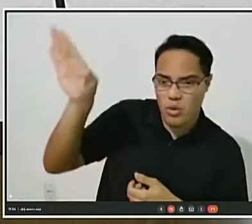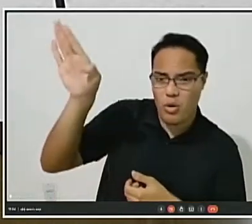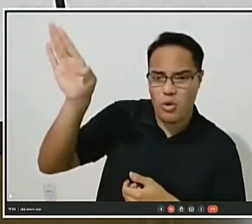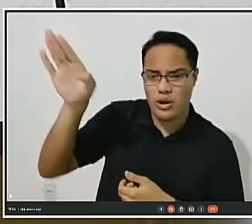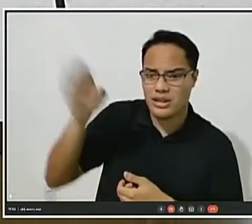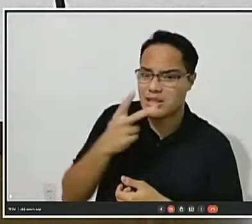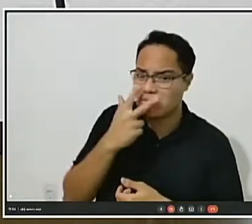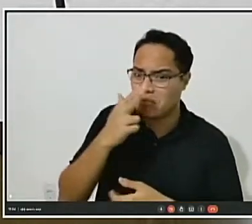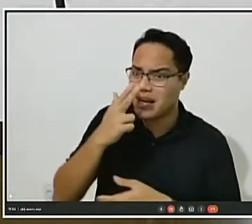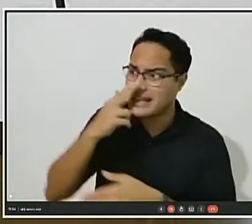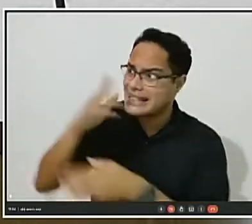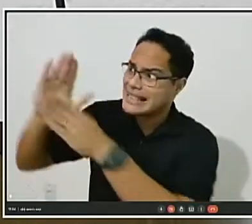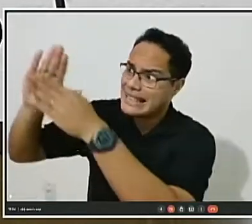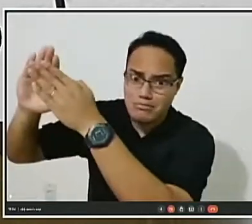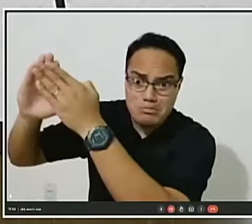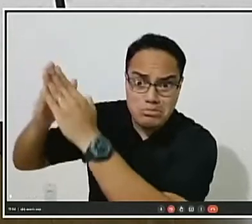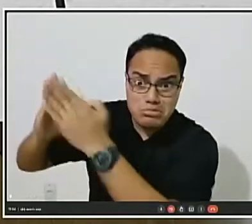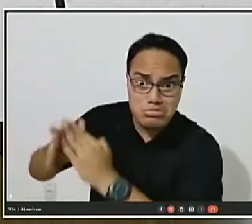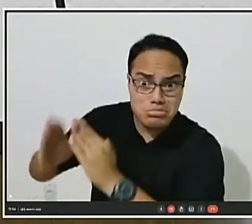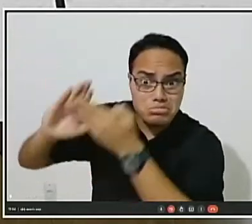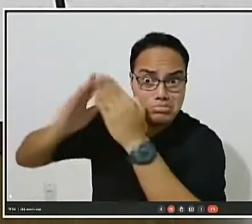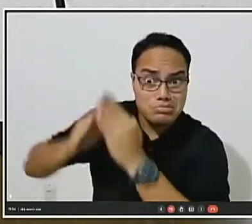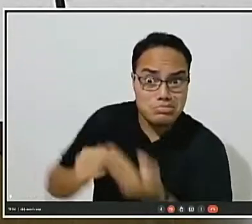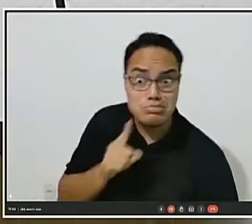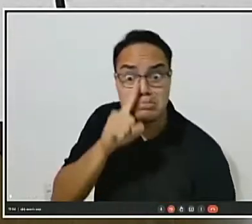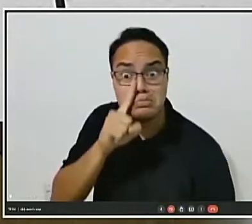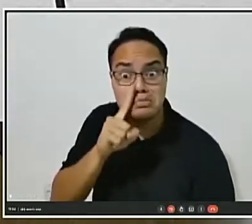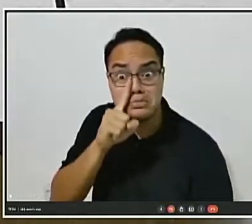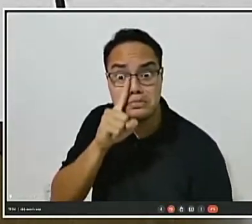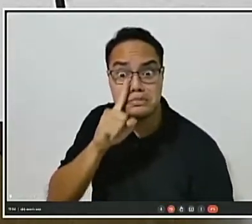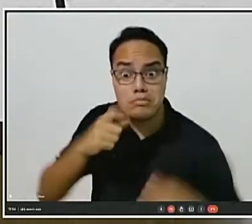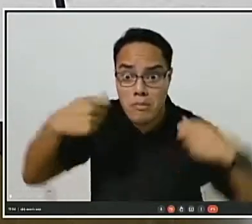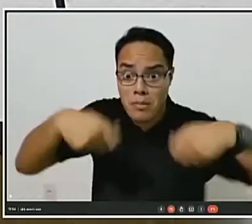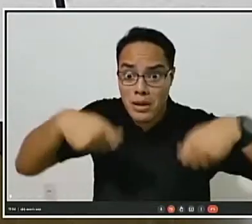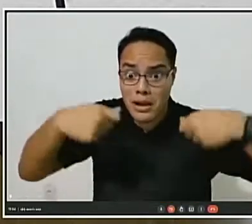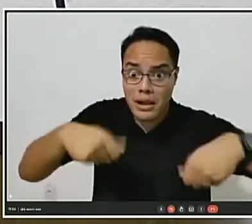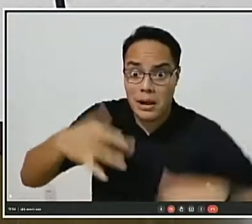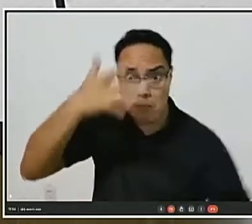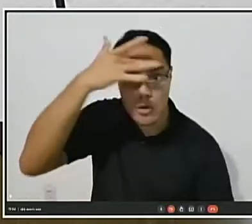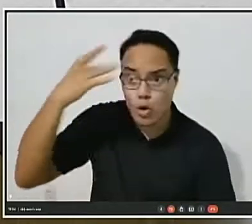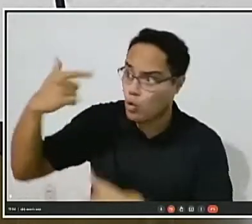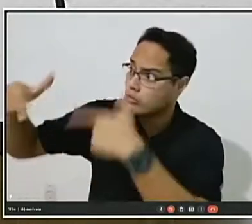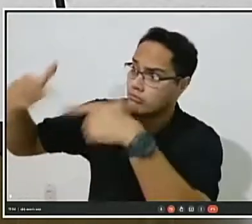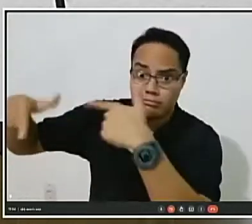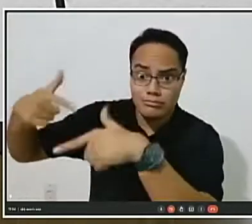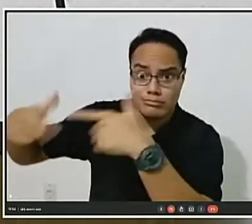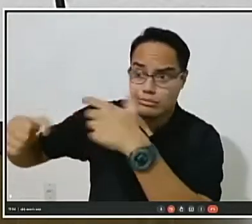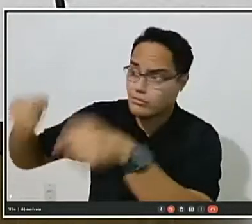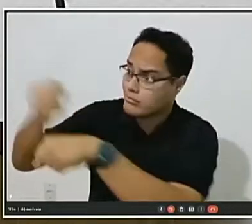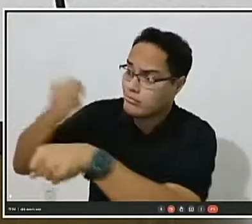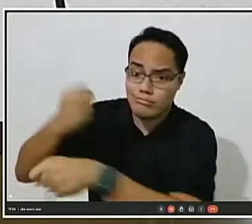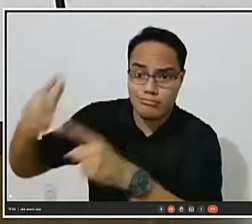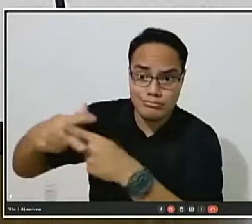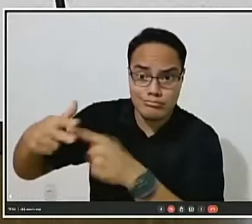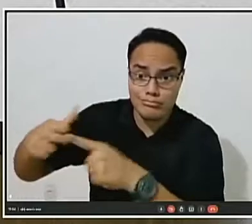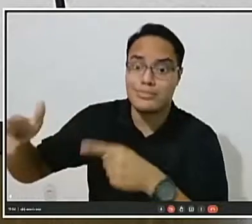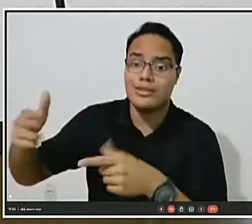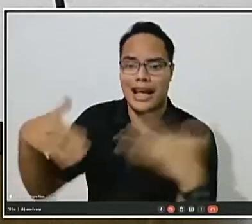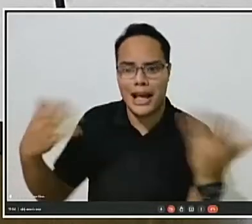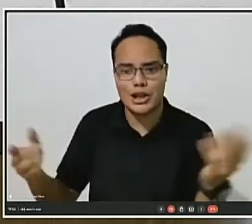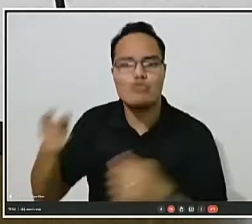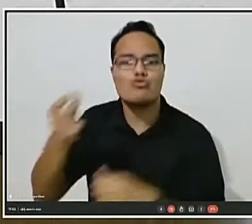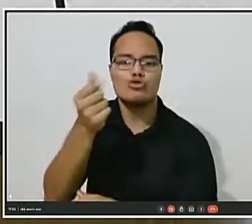fazer aquele trabalho que precisa. Esse orçamento vai já para a licitação. São 4 milhões.